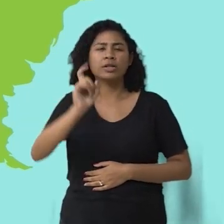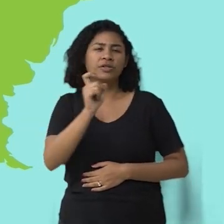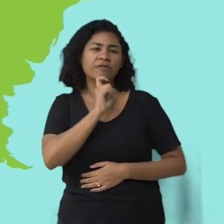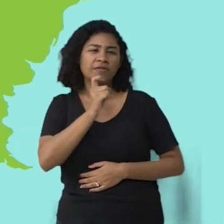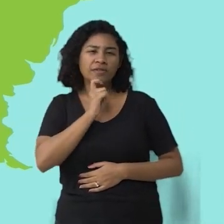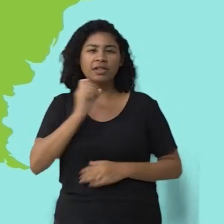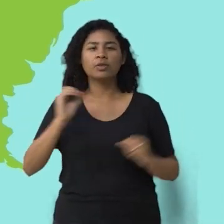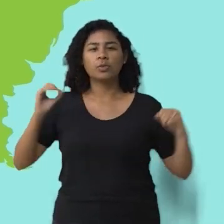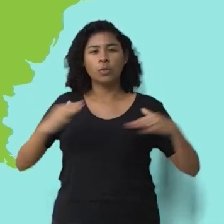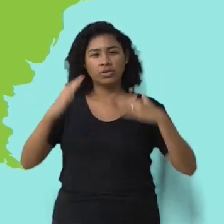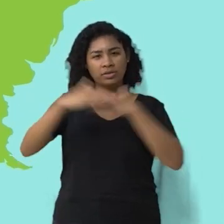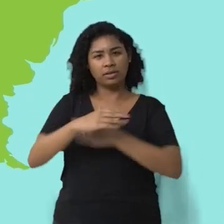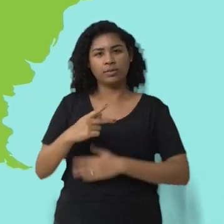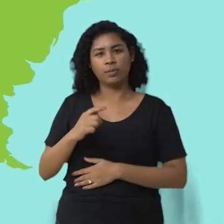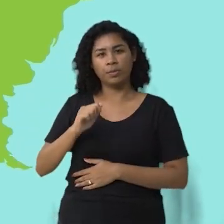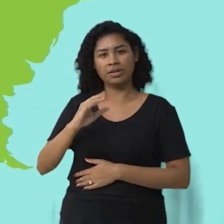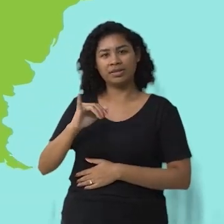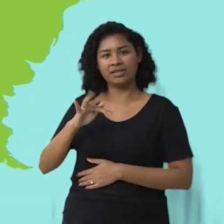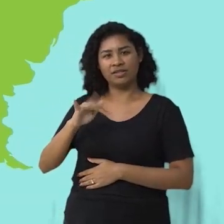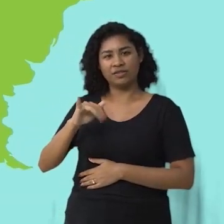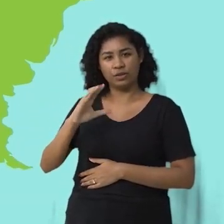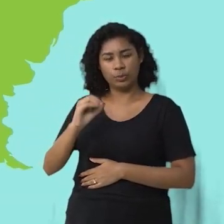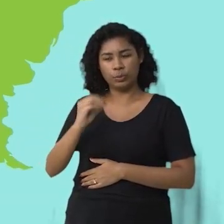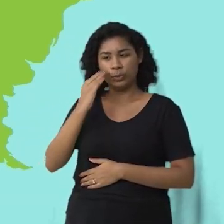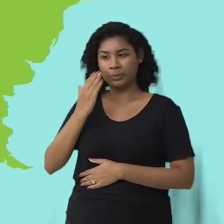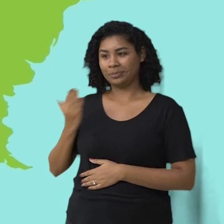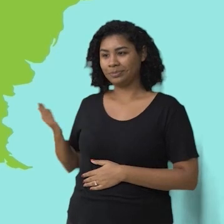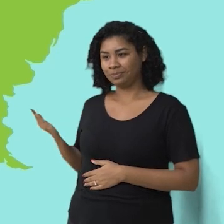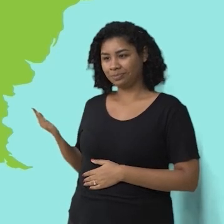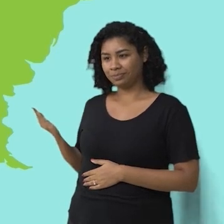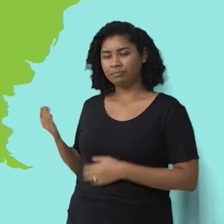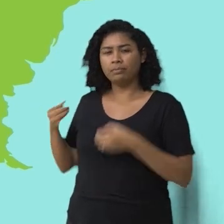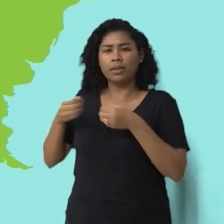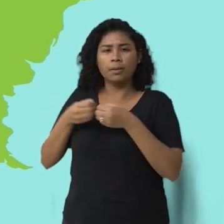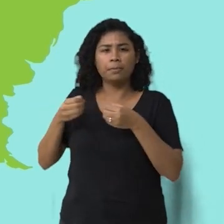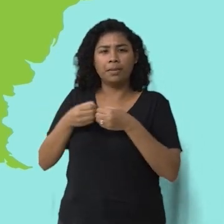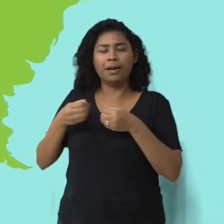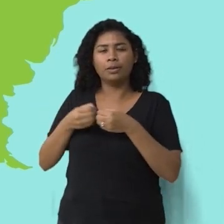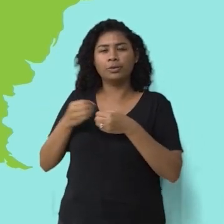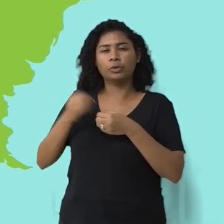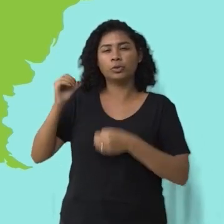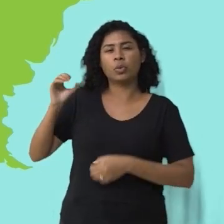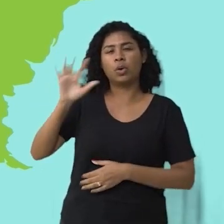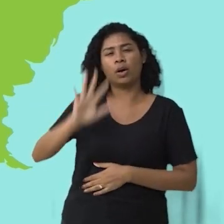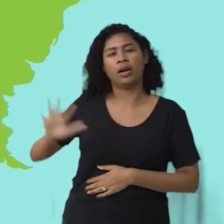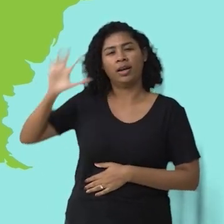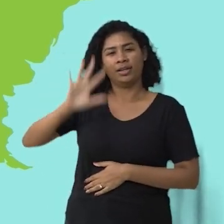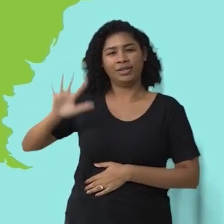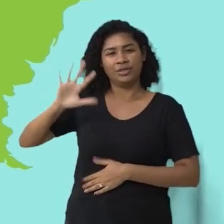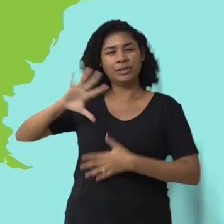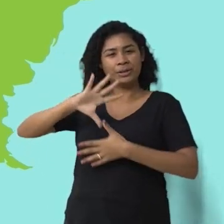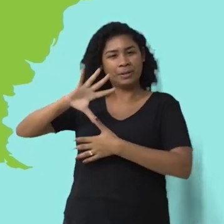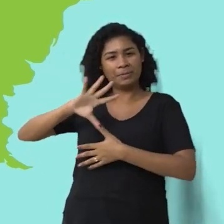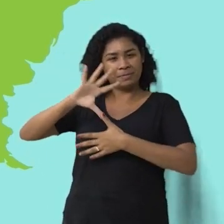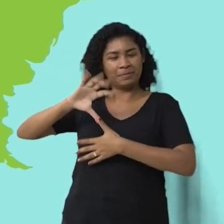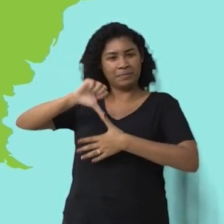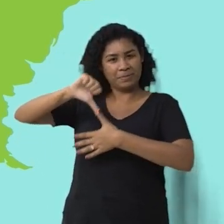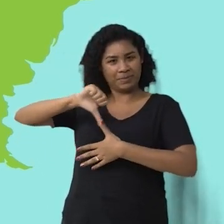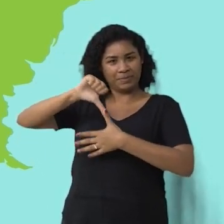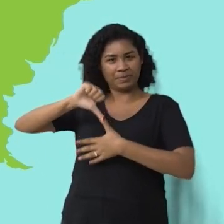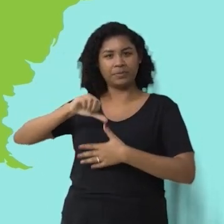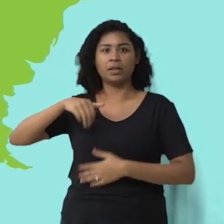Oceano Pacífico, na parte equatorial leste, próximo à costa oeste da América do Sul, e mais aquecidas no